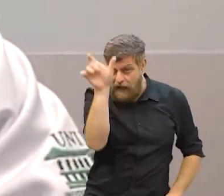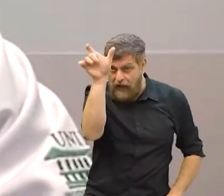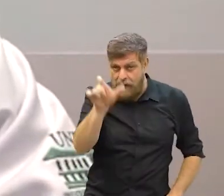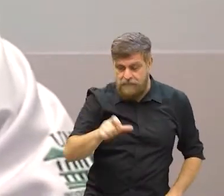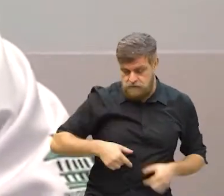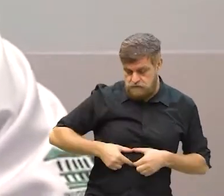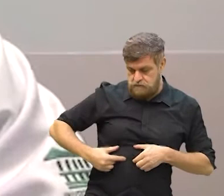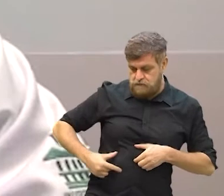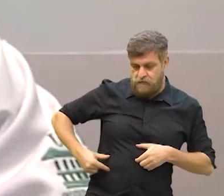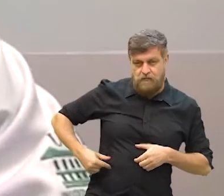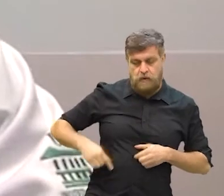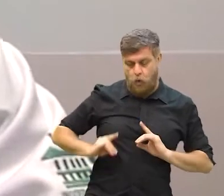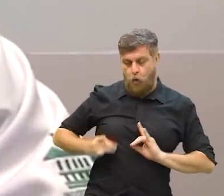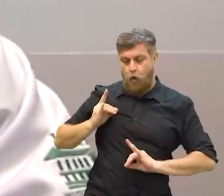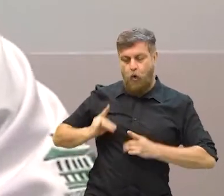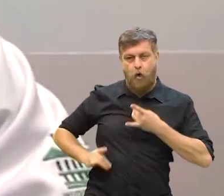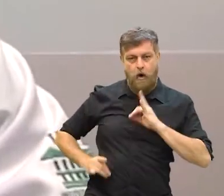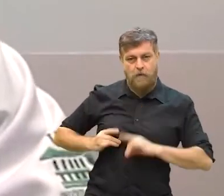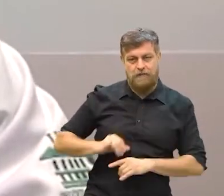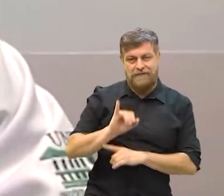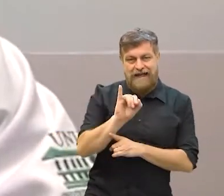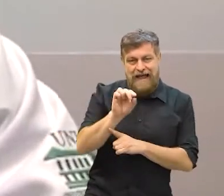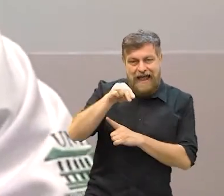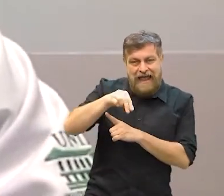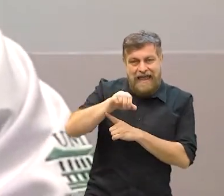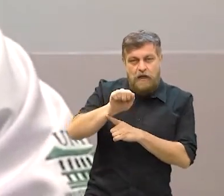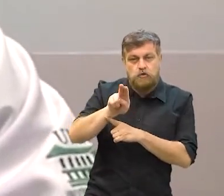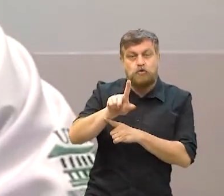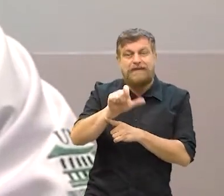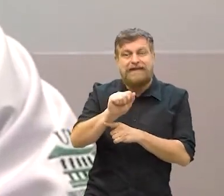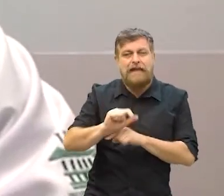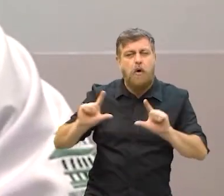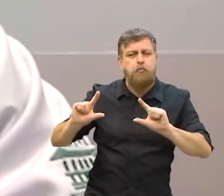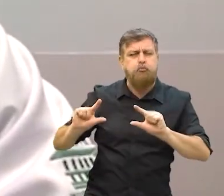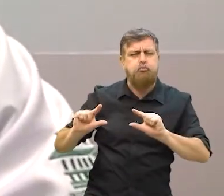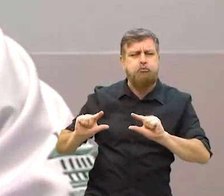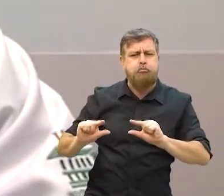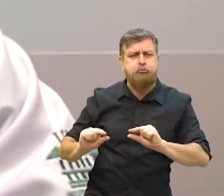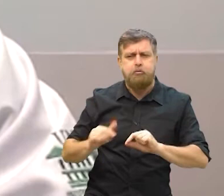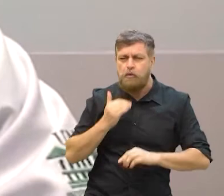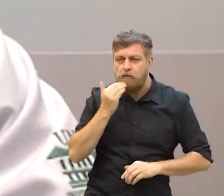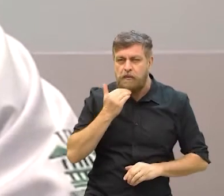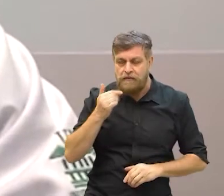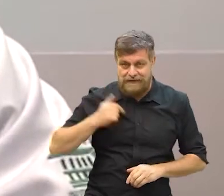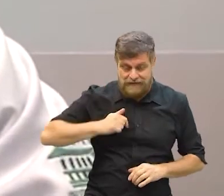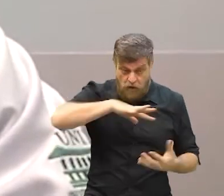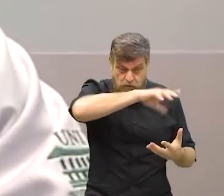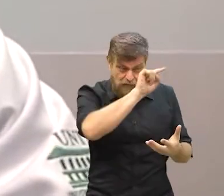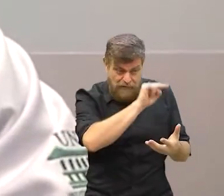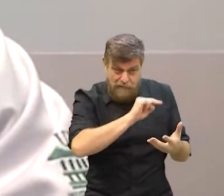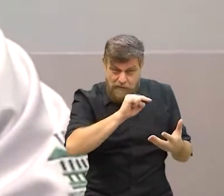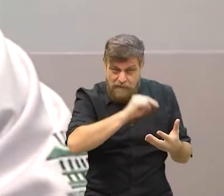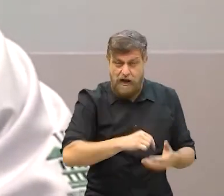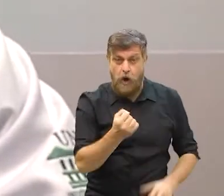não produz a insulina, que é o hormônio que coloca a glicose dentro da célula. Então, o diabetes é uma doença muito prevalente no mundo. Cada ano